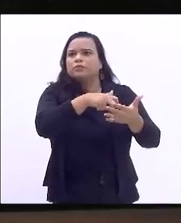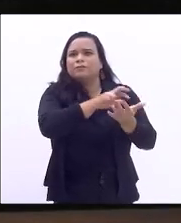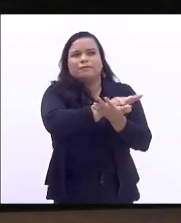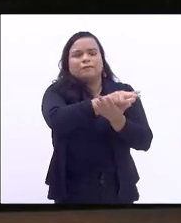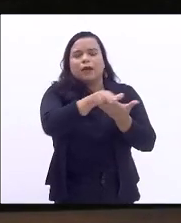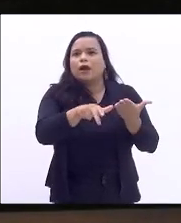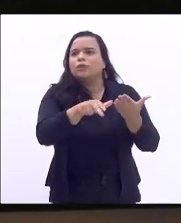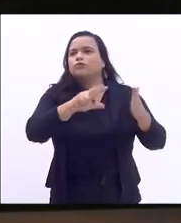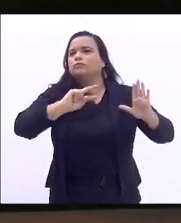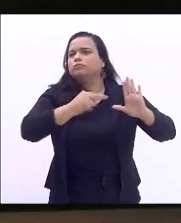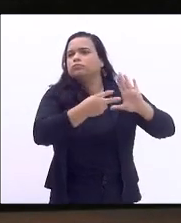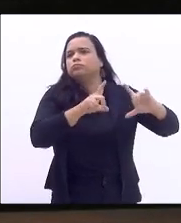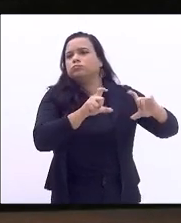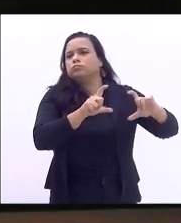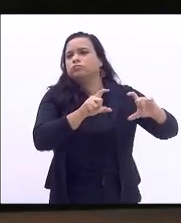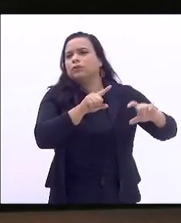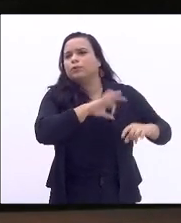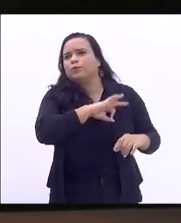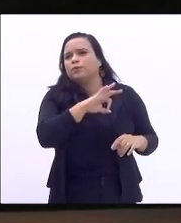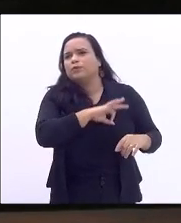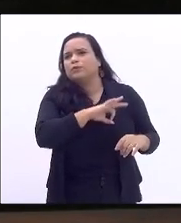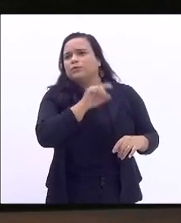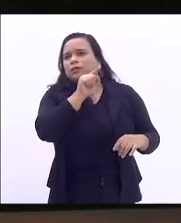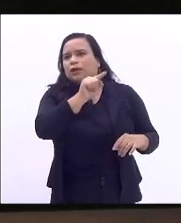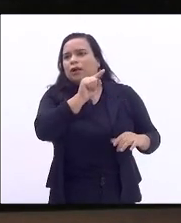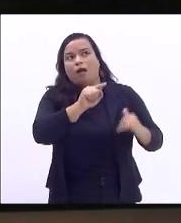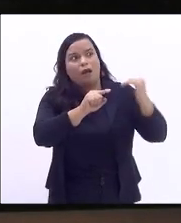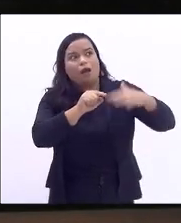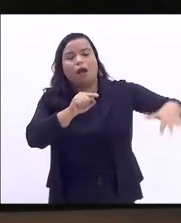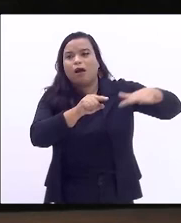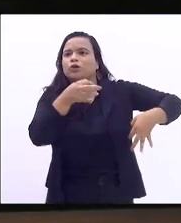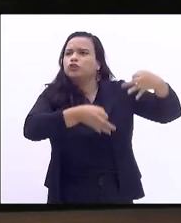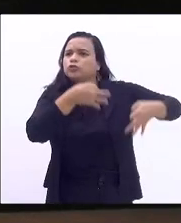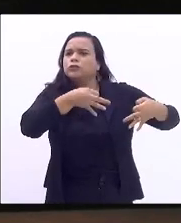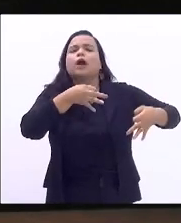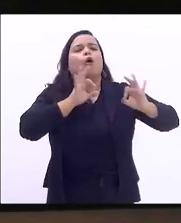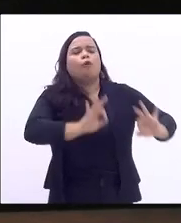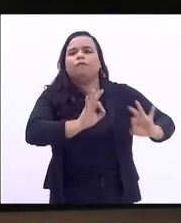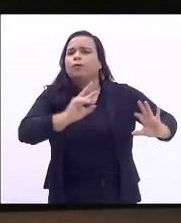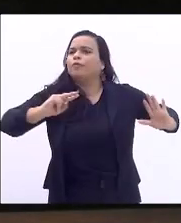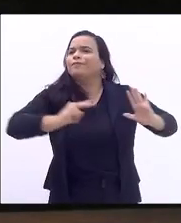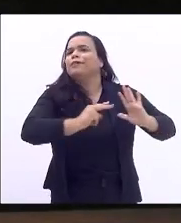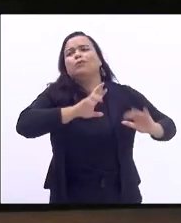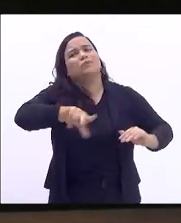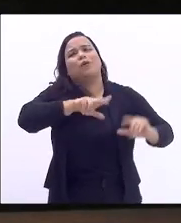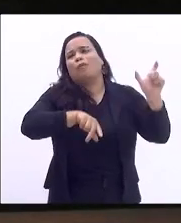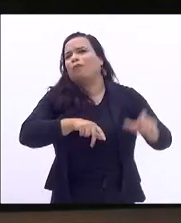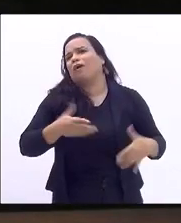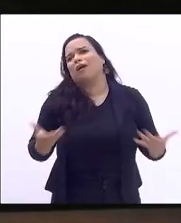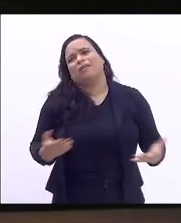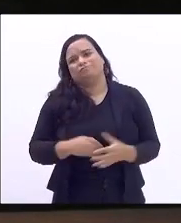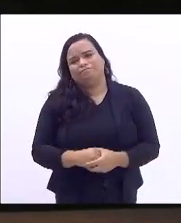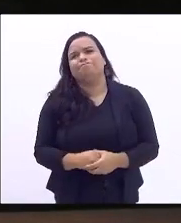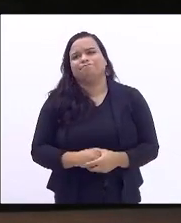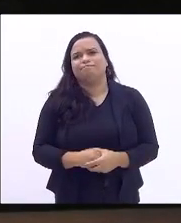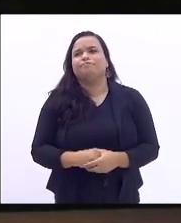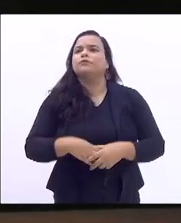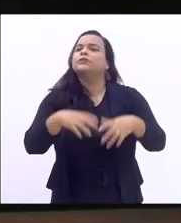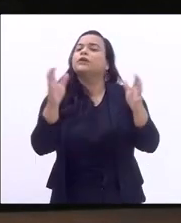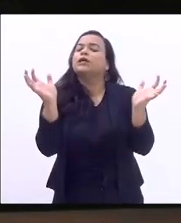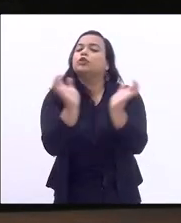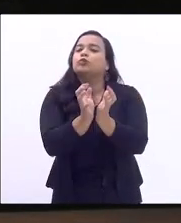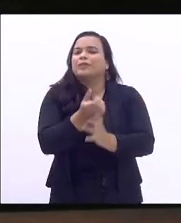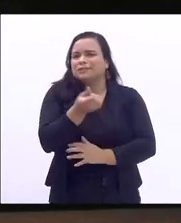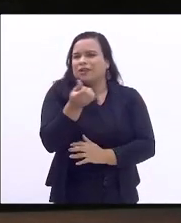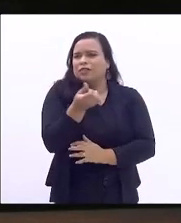mesmo quando confirmados em sede judicial bom deixa que a sexta turma em 27 de outubro